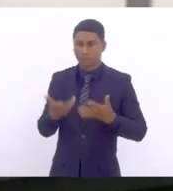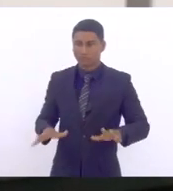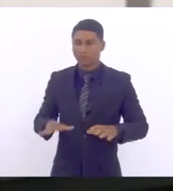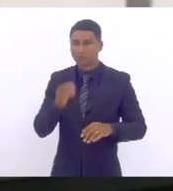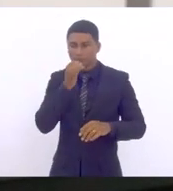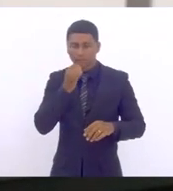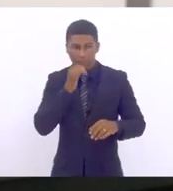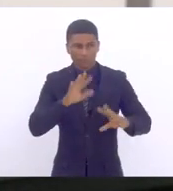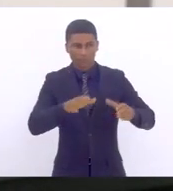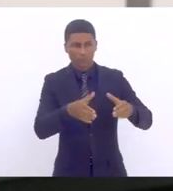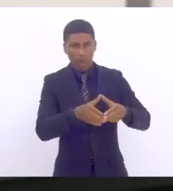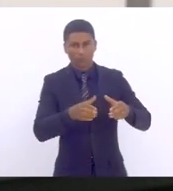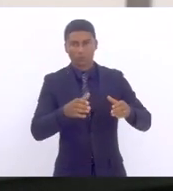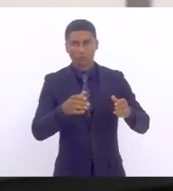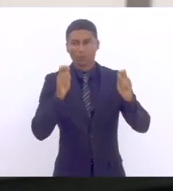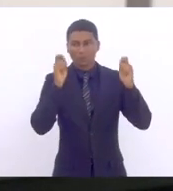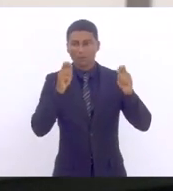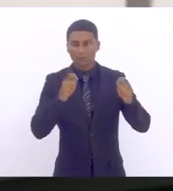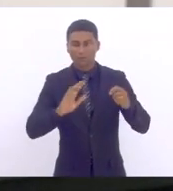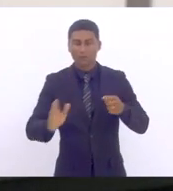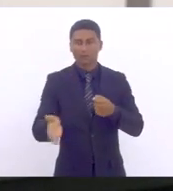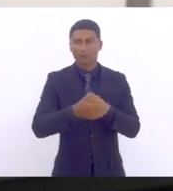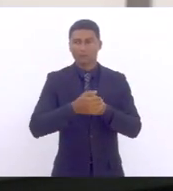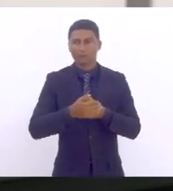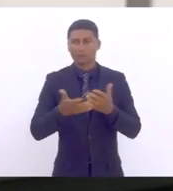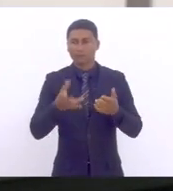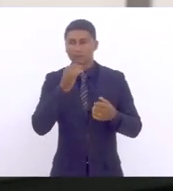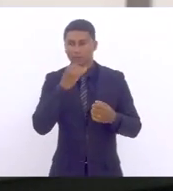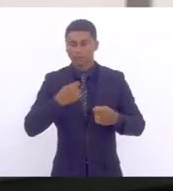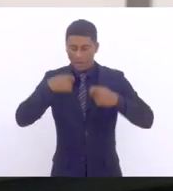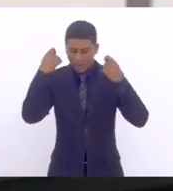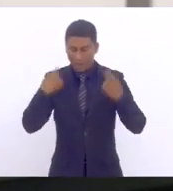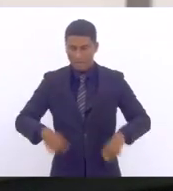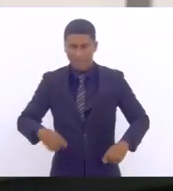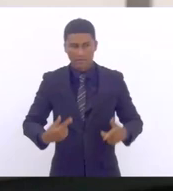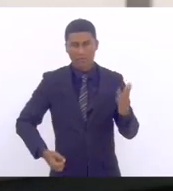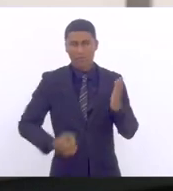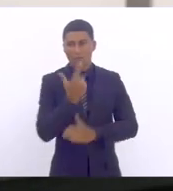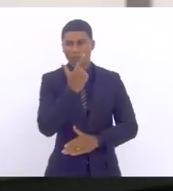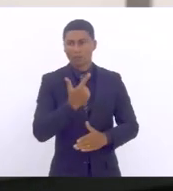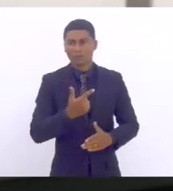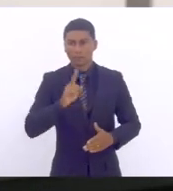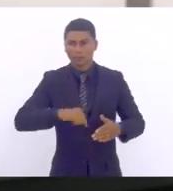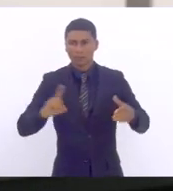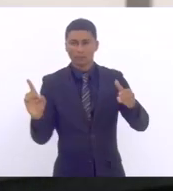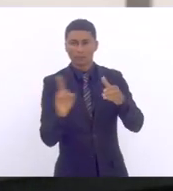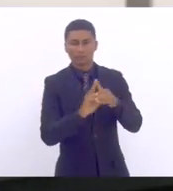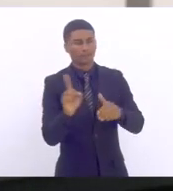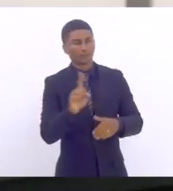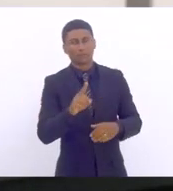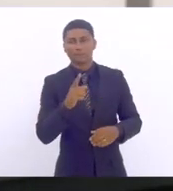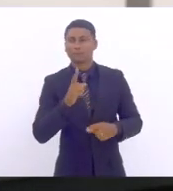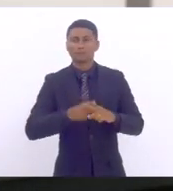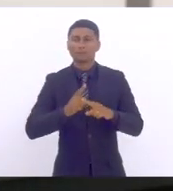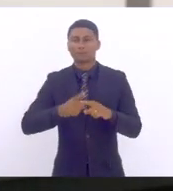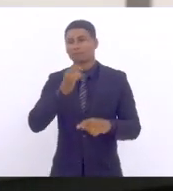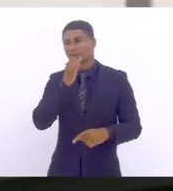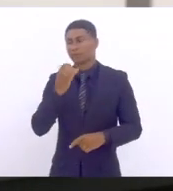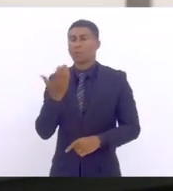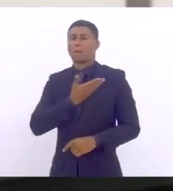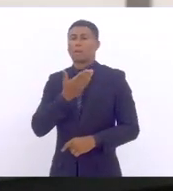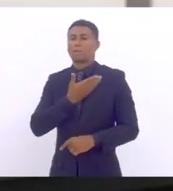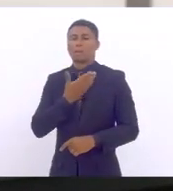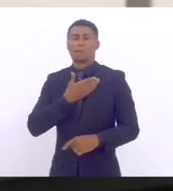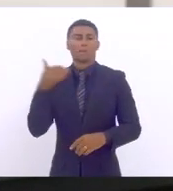torcida organizada é muito fácil. O cara às vezes compra uma camisa e nem membro é. É porque meu amigo, frequenta muito, mas